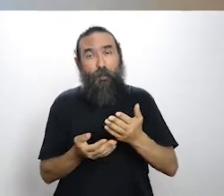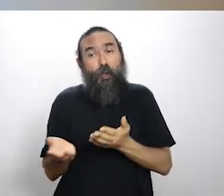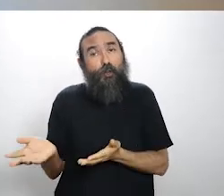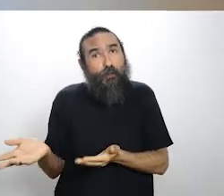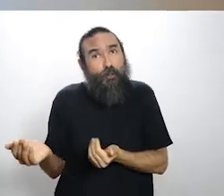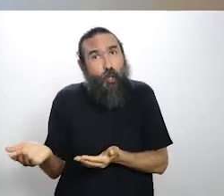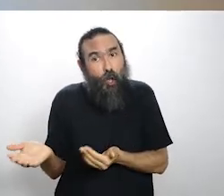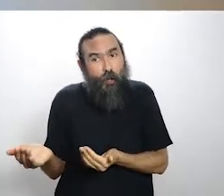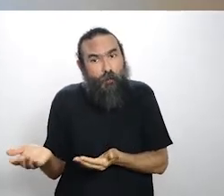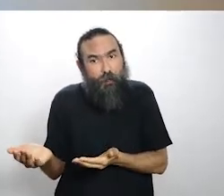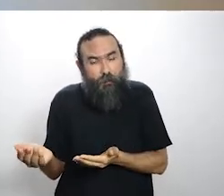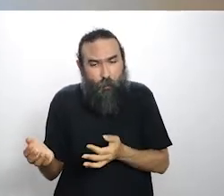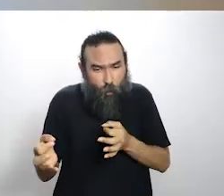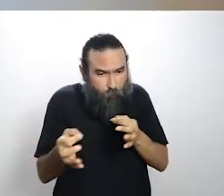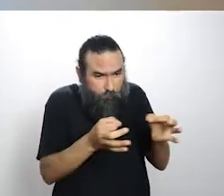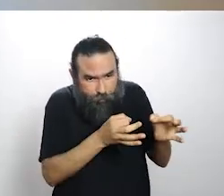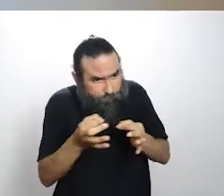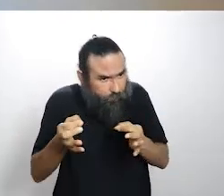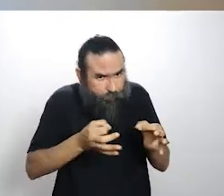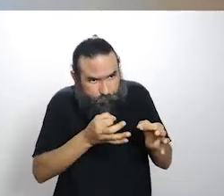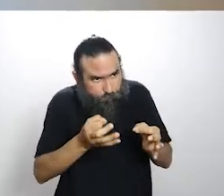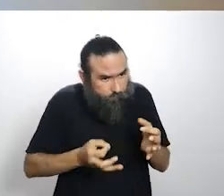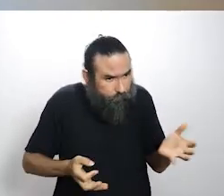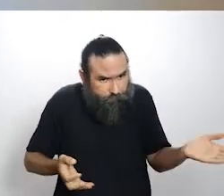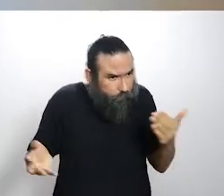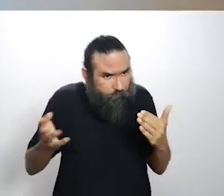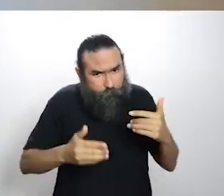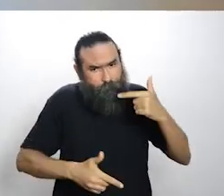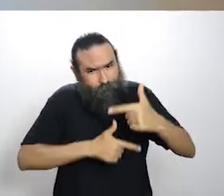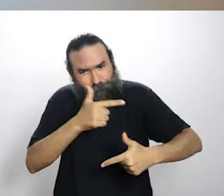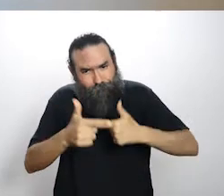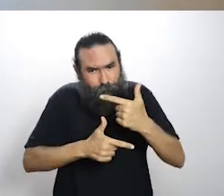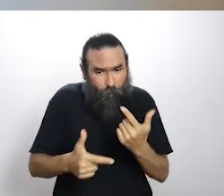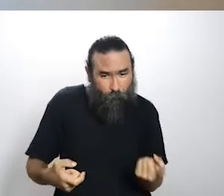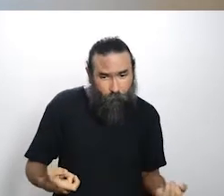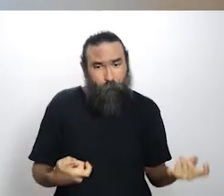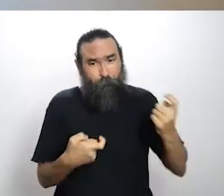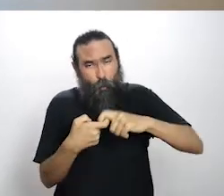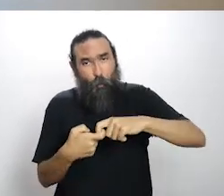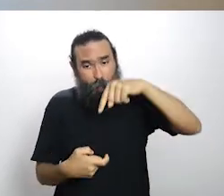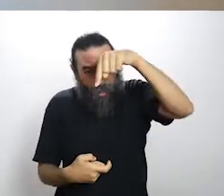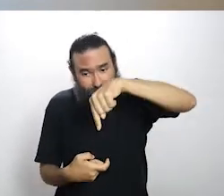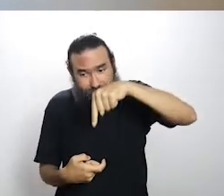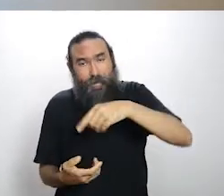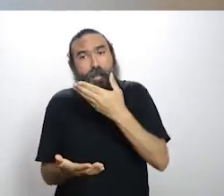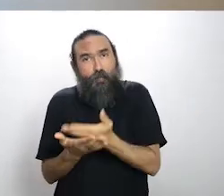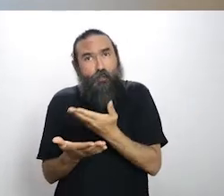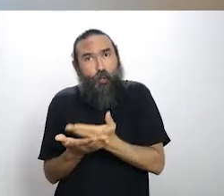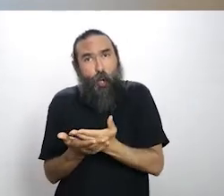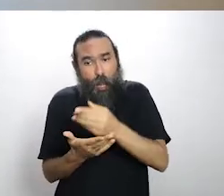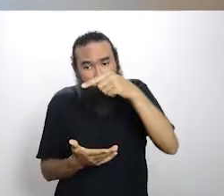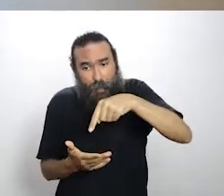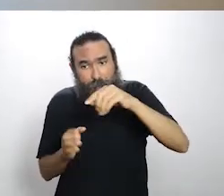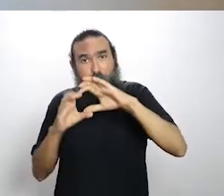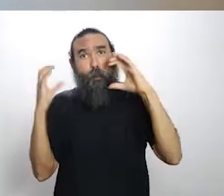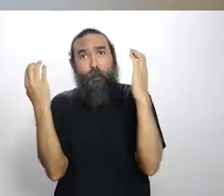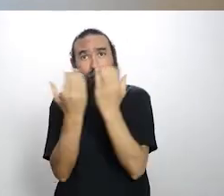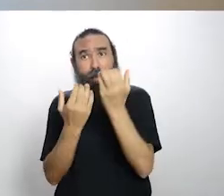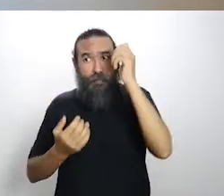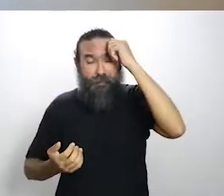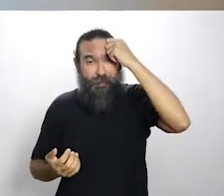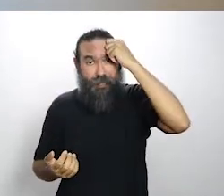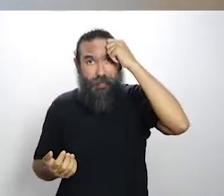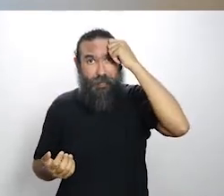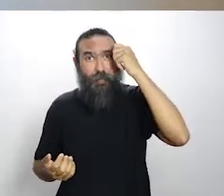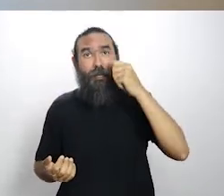escola quilombola aqui do Quilombo, a partir de uma pintura que fizeram tirando as nações